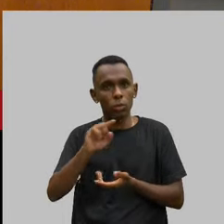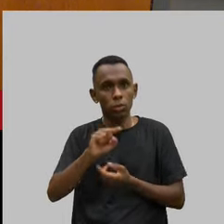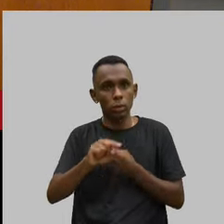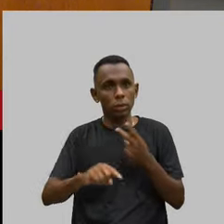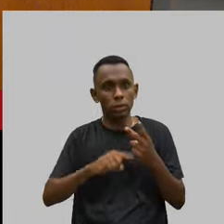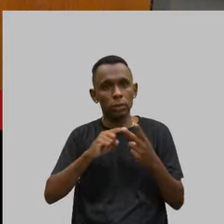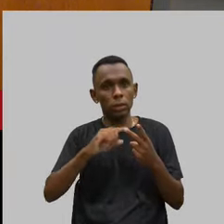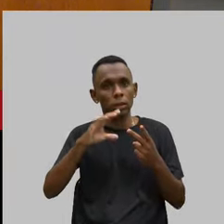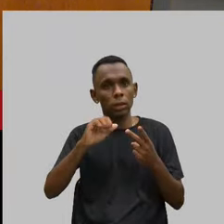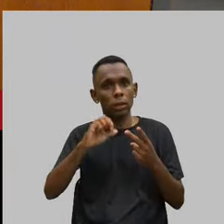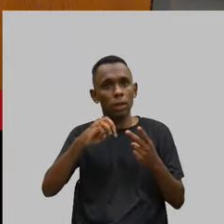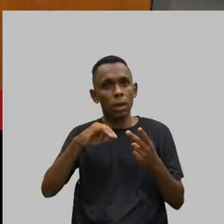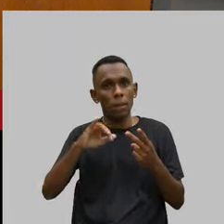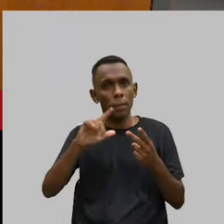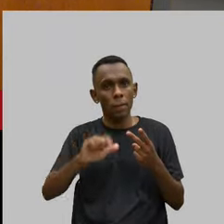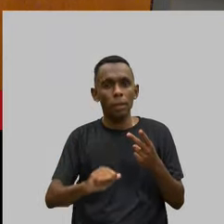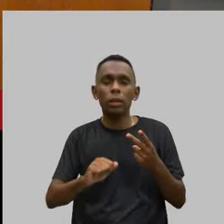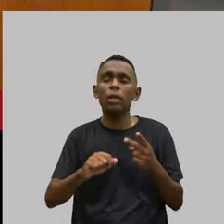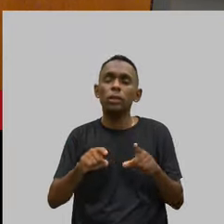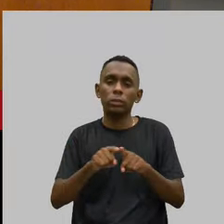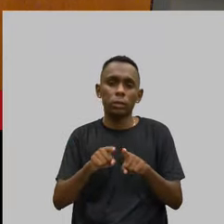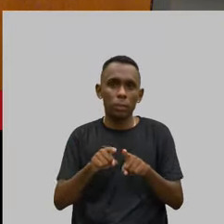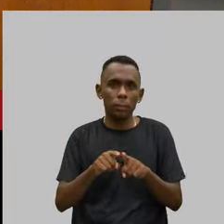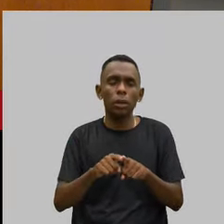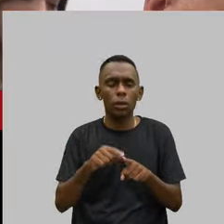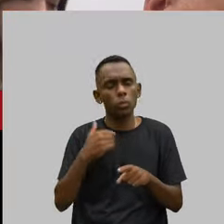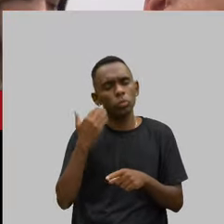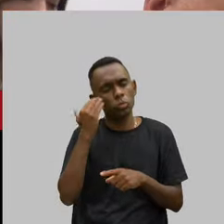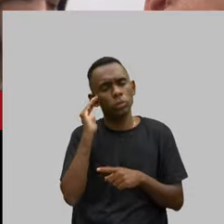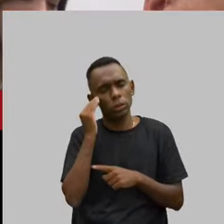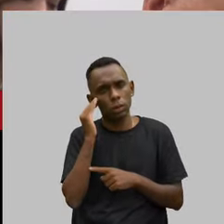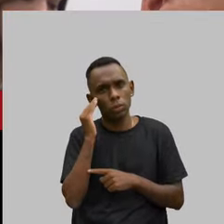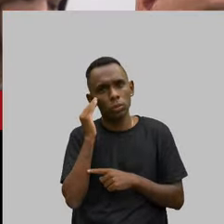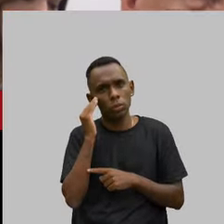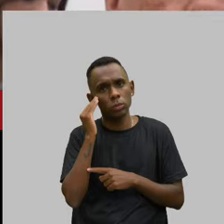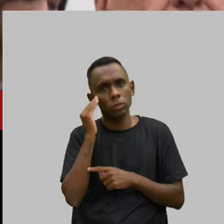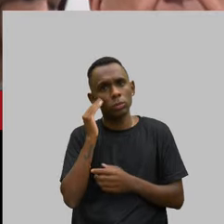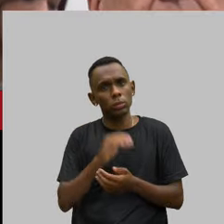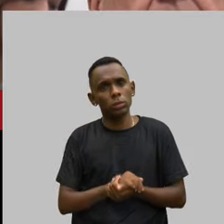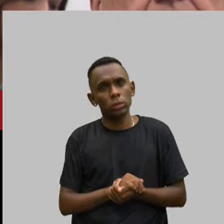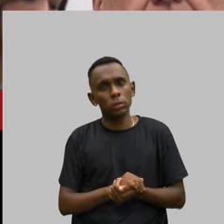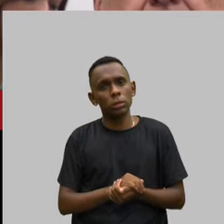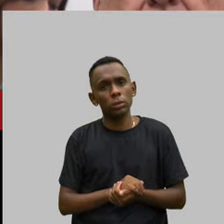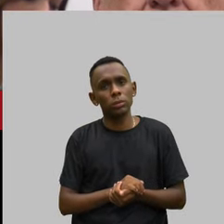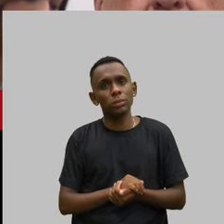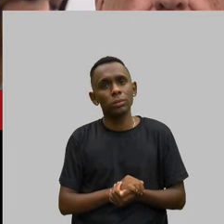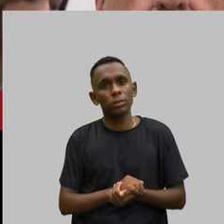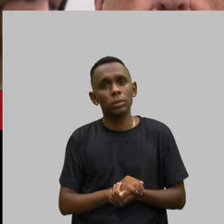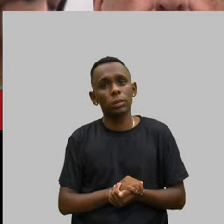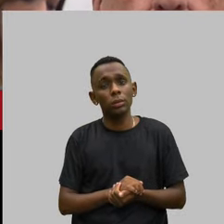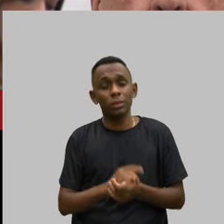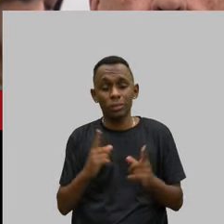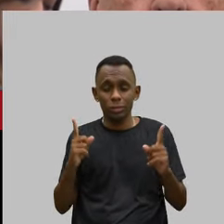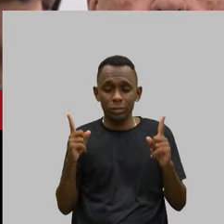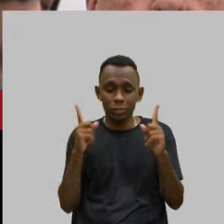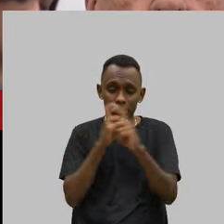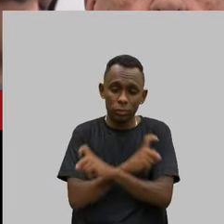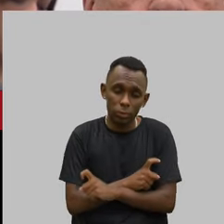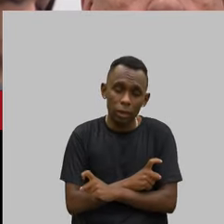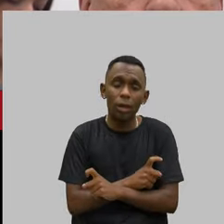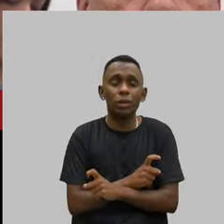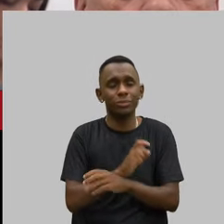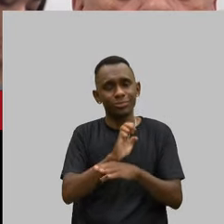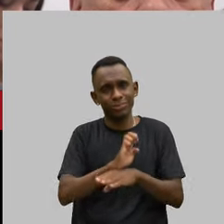também eh eu compreendo eh especialmente secretária Camila das dificuldades que o Estado tem passado a gente tá